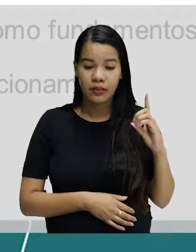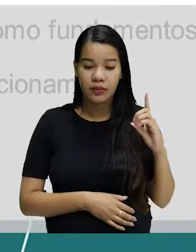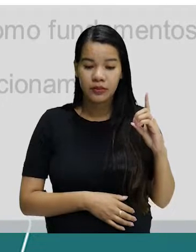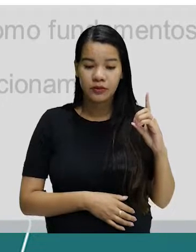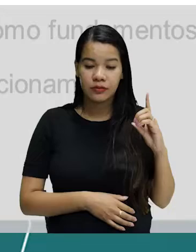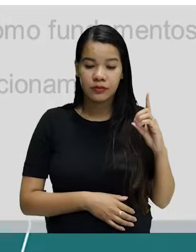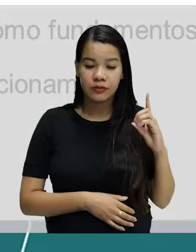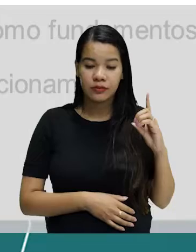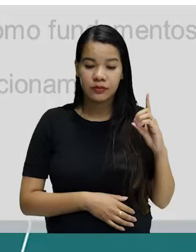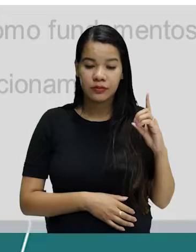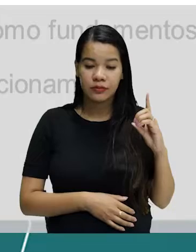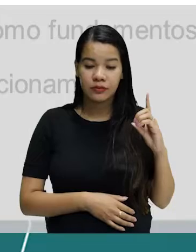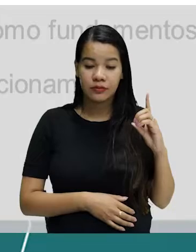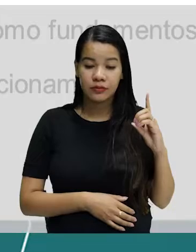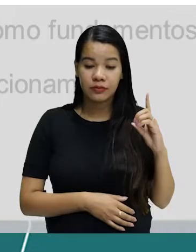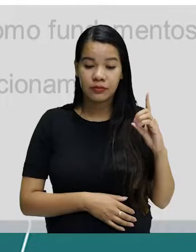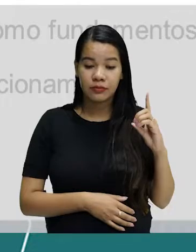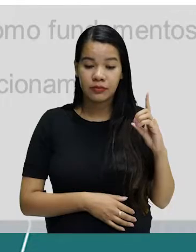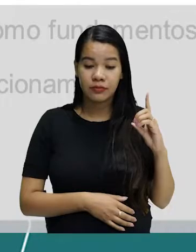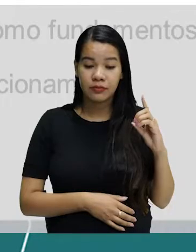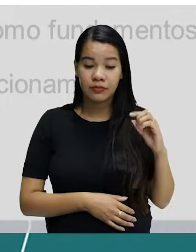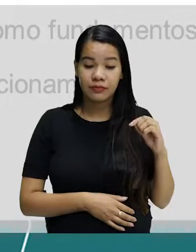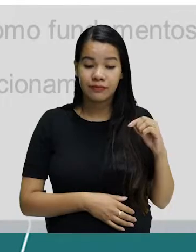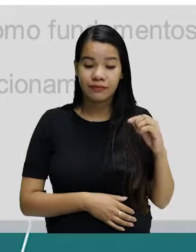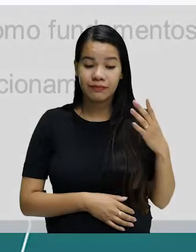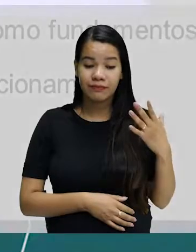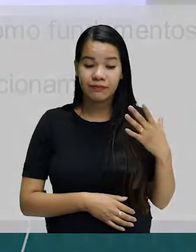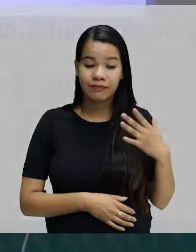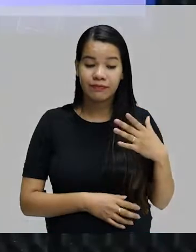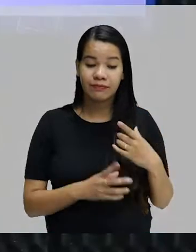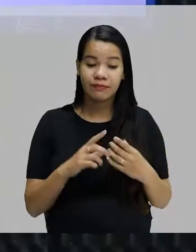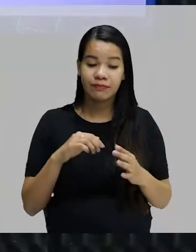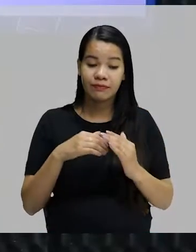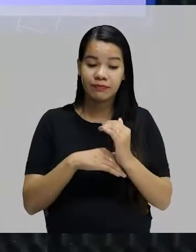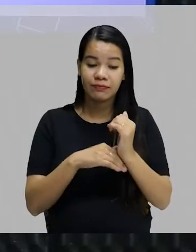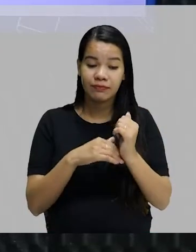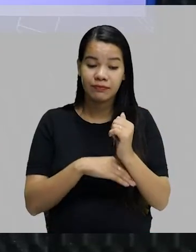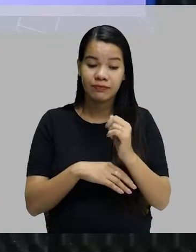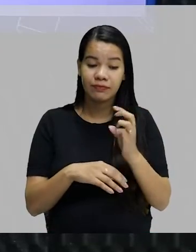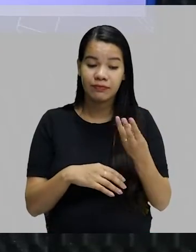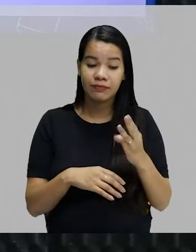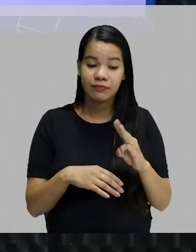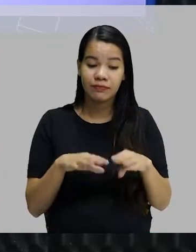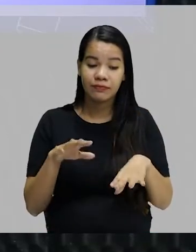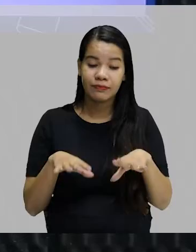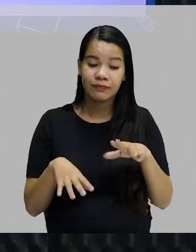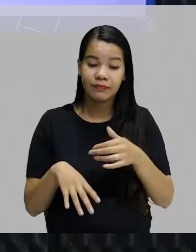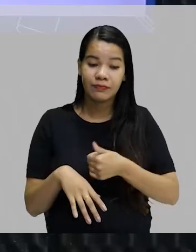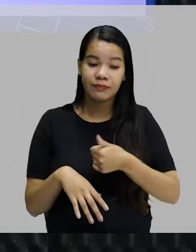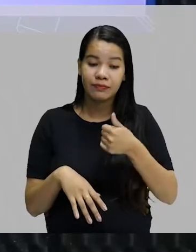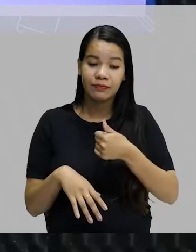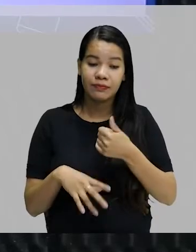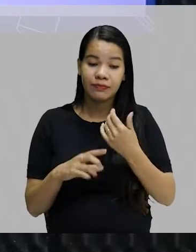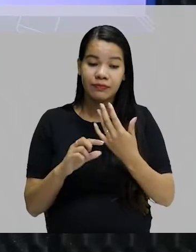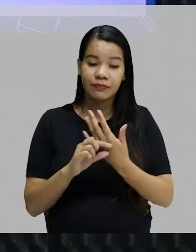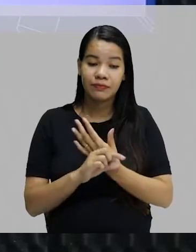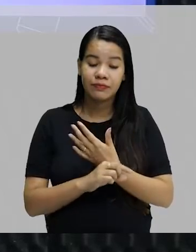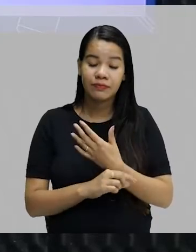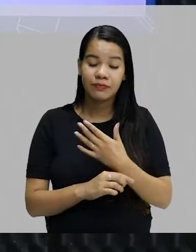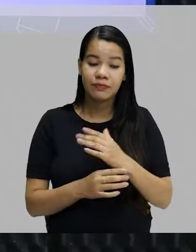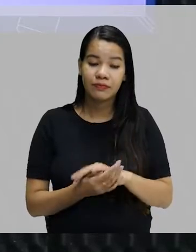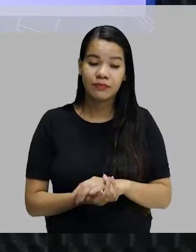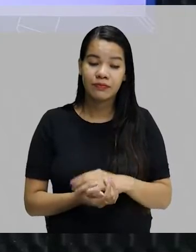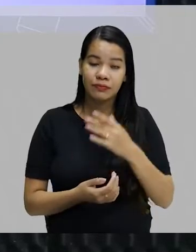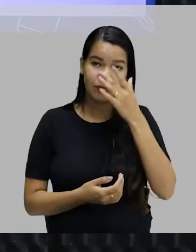determinadas línguas. Bom, essa história dos códigos matemáticos, talvez no primeiro Wittgenstein, como as pessoas dividem,